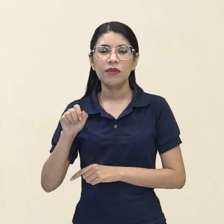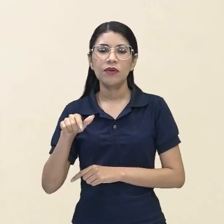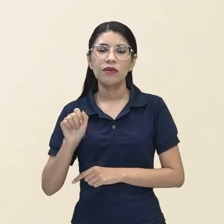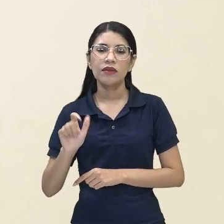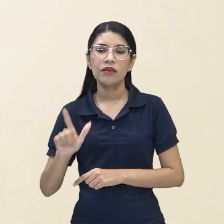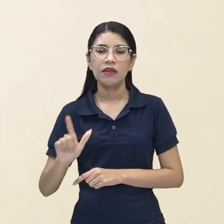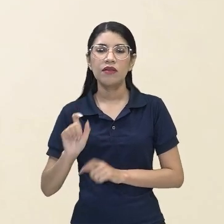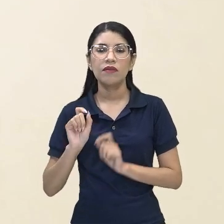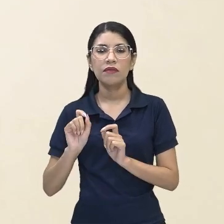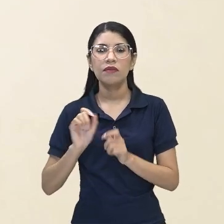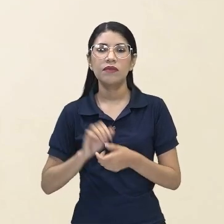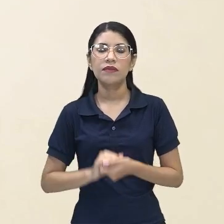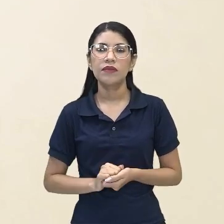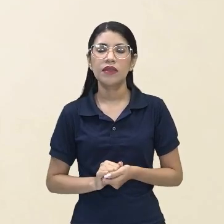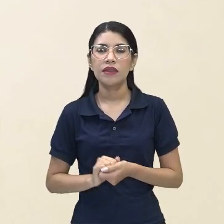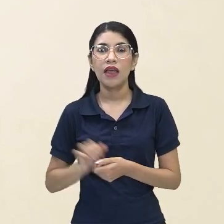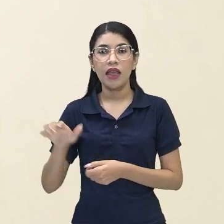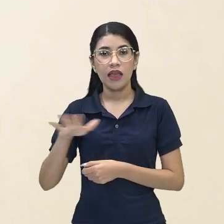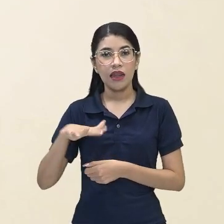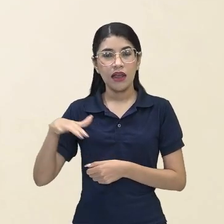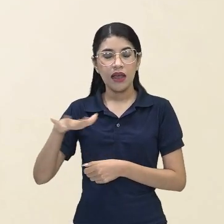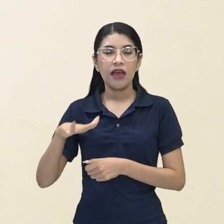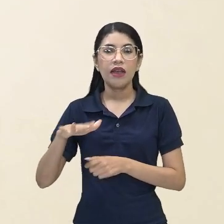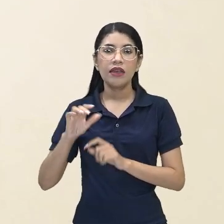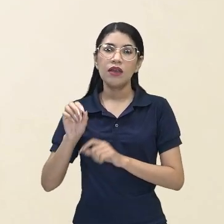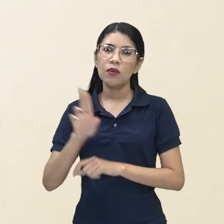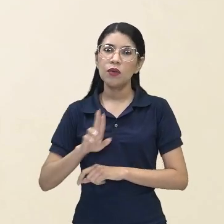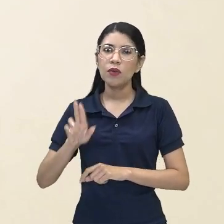geralmente aquela porção territorial de